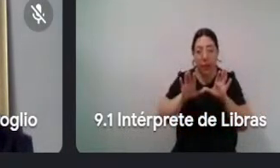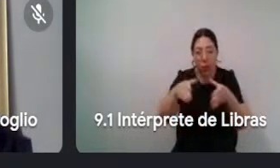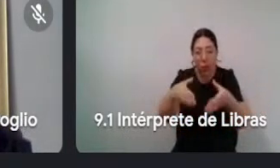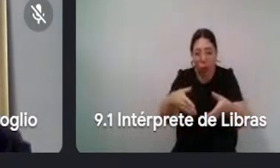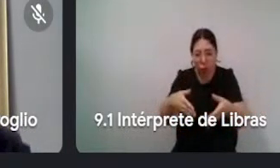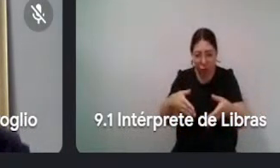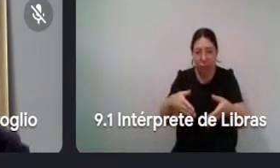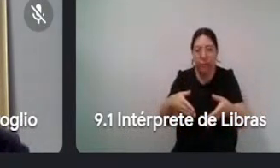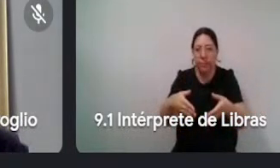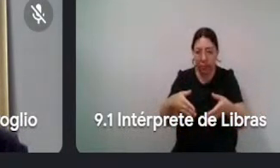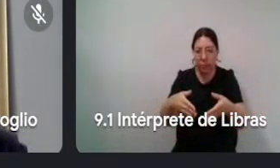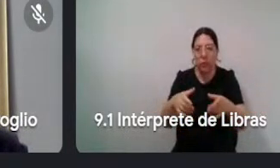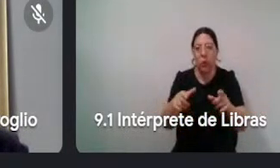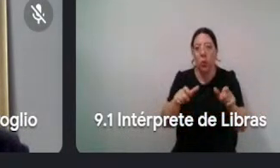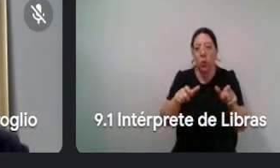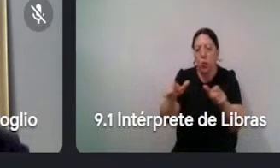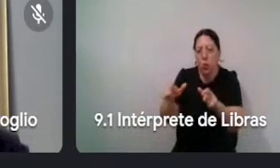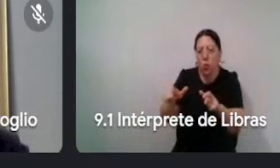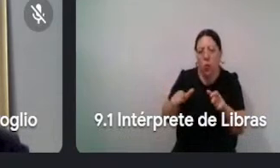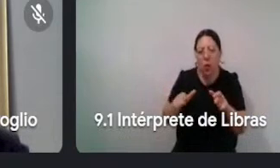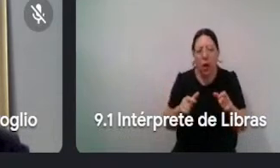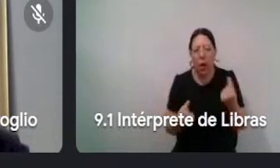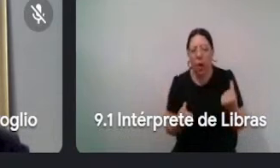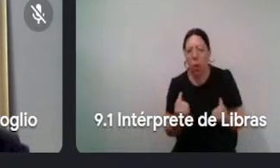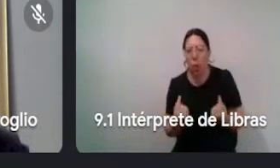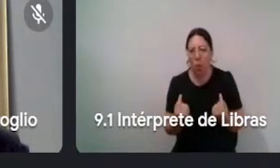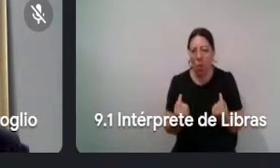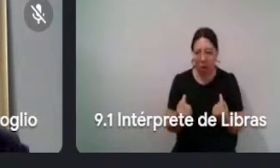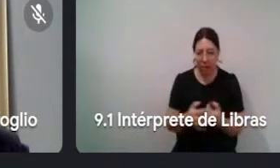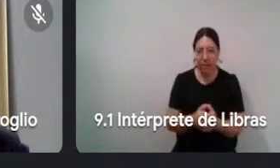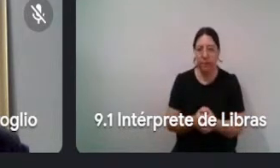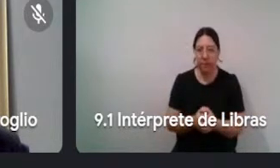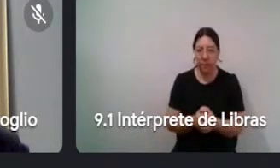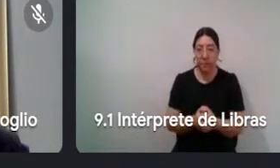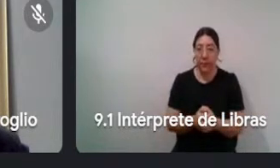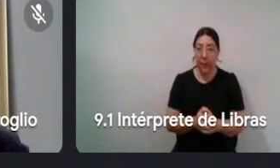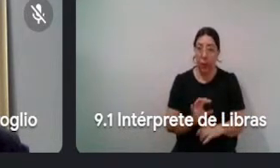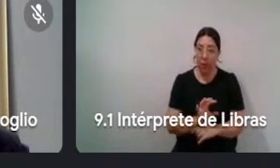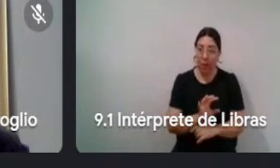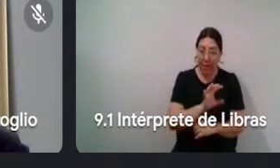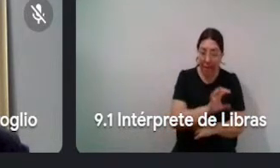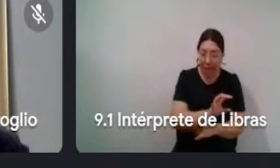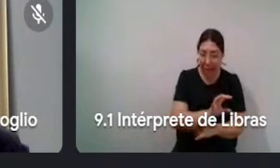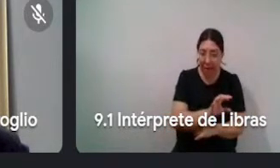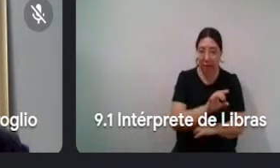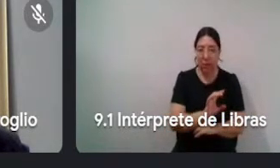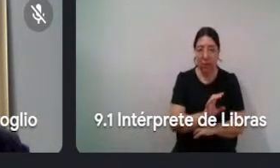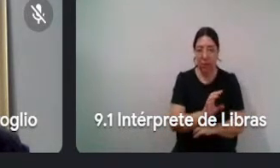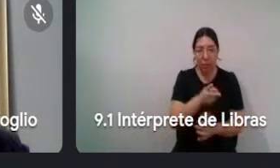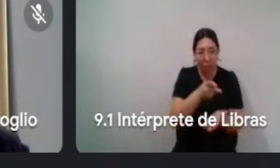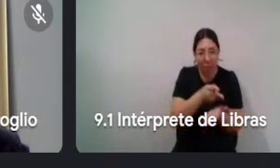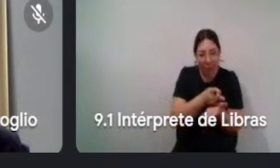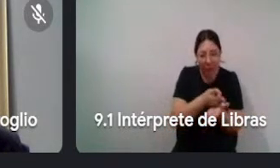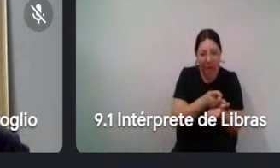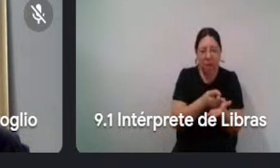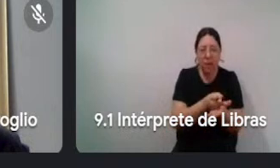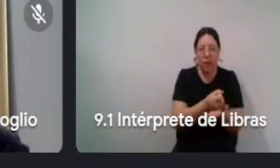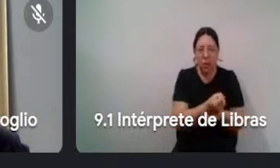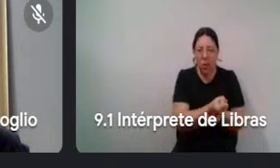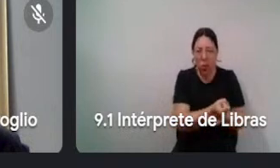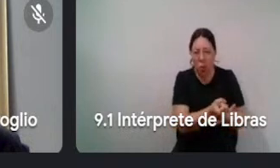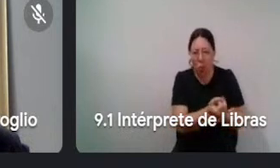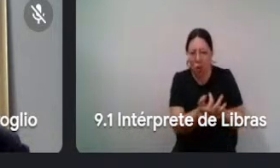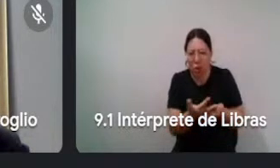interlocutores. Neste aspecto, neste caso específico, Embora o número de participantes do grupo